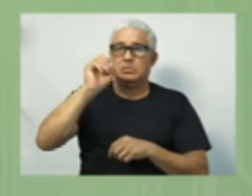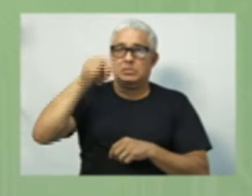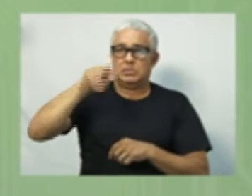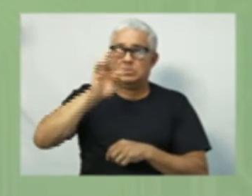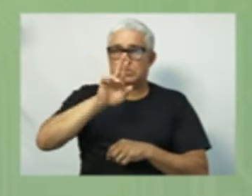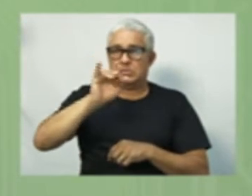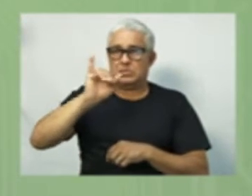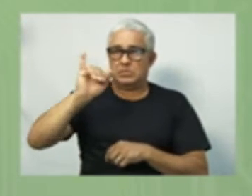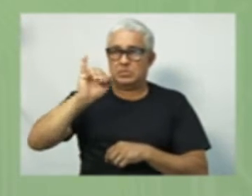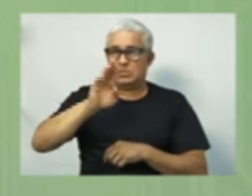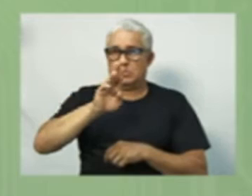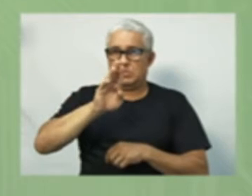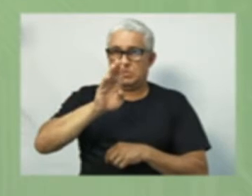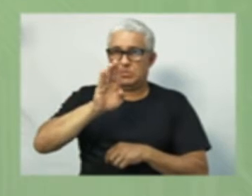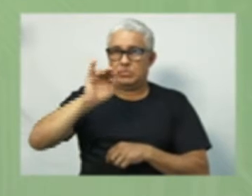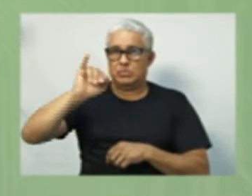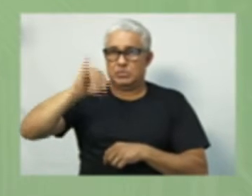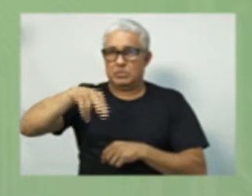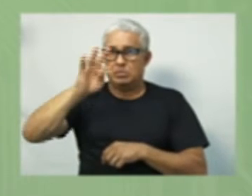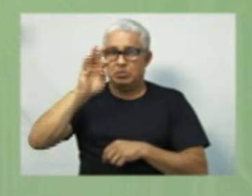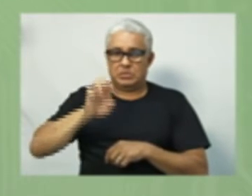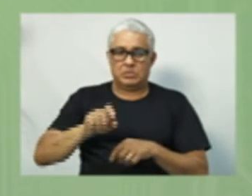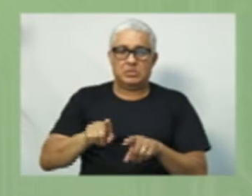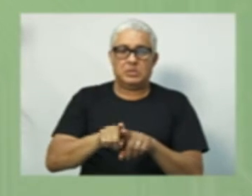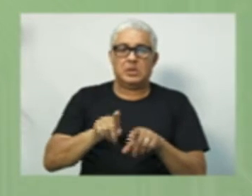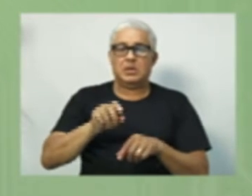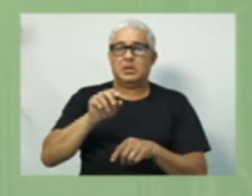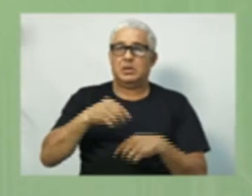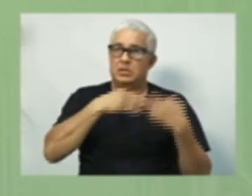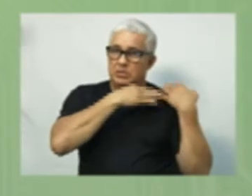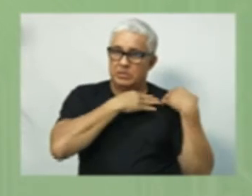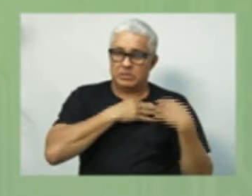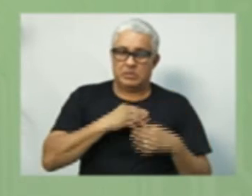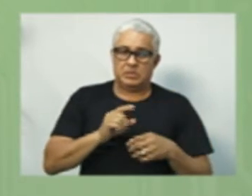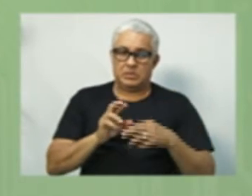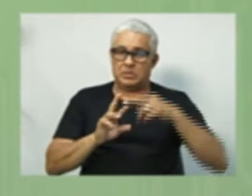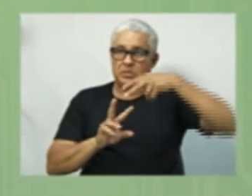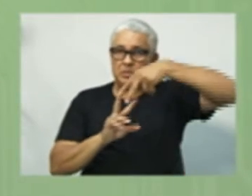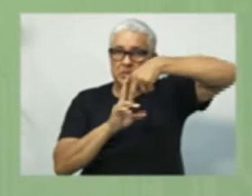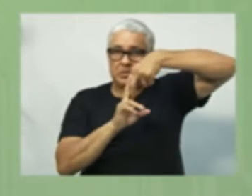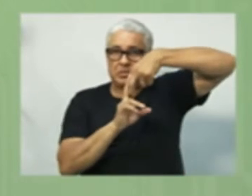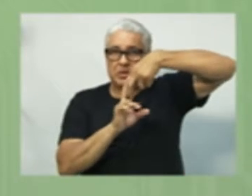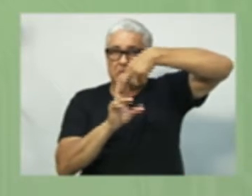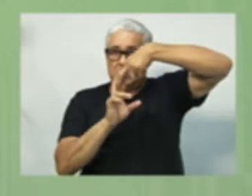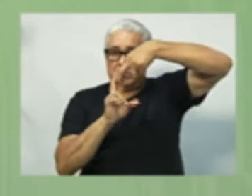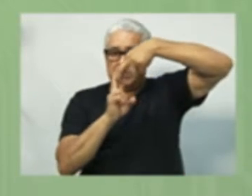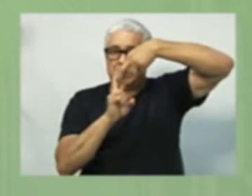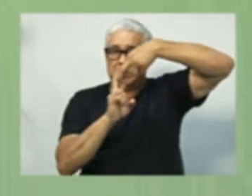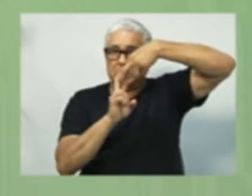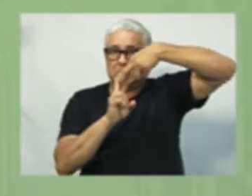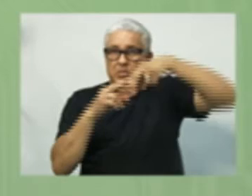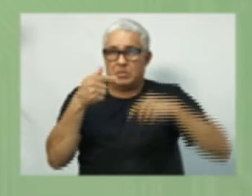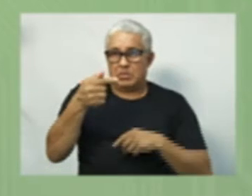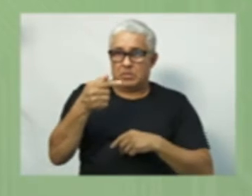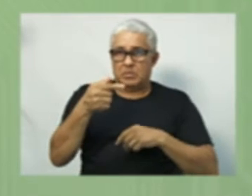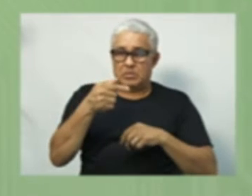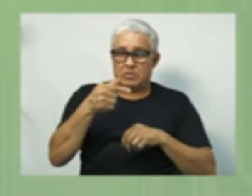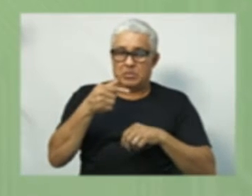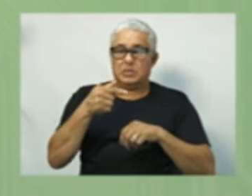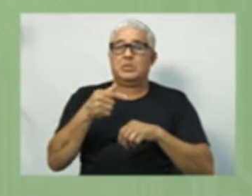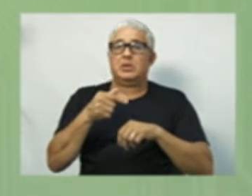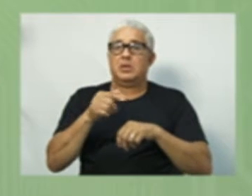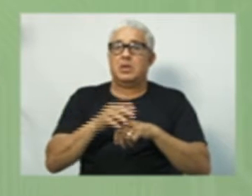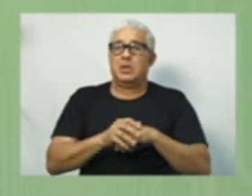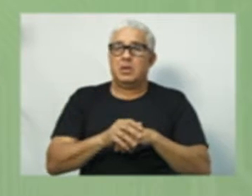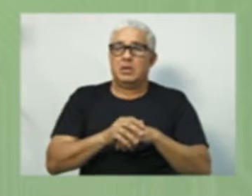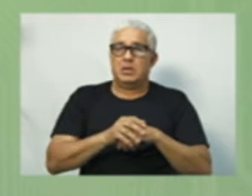nosso parágrafo 7 da Constituição, ele vem dizendo o quê? A lei poderá